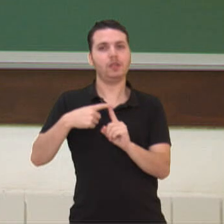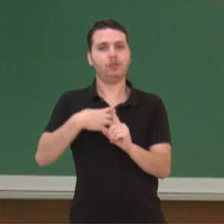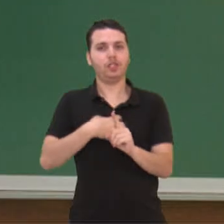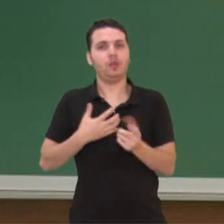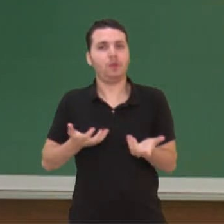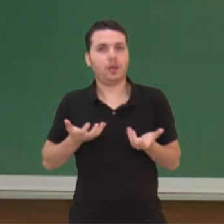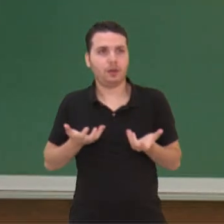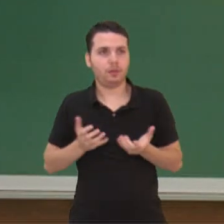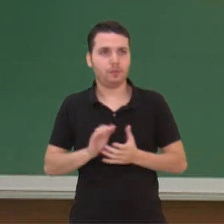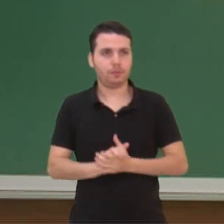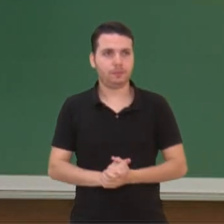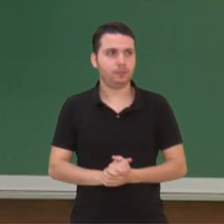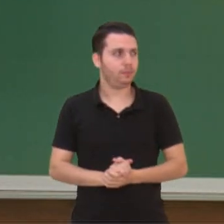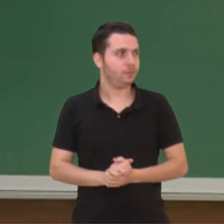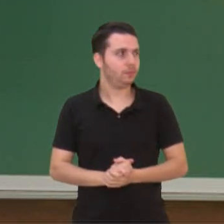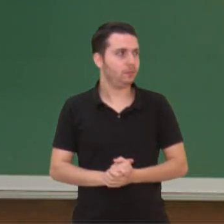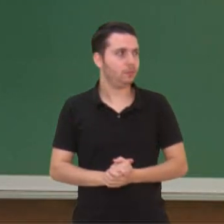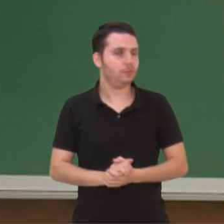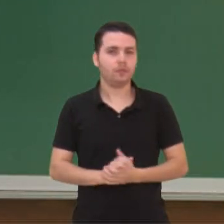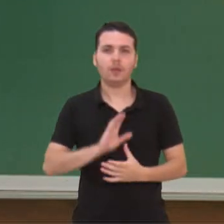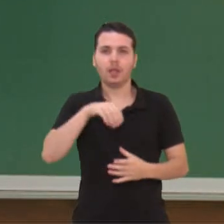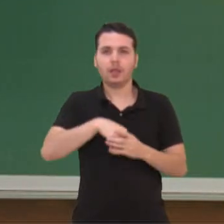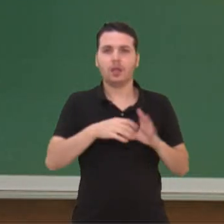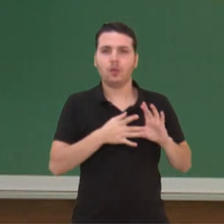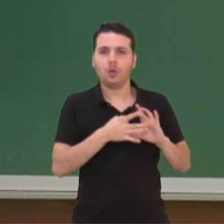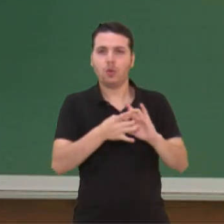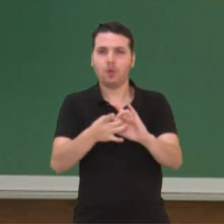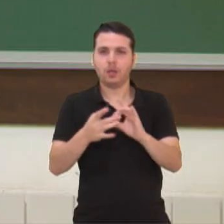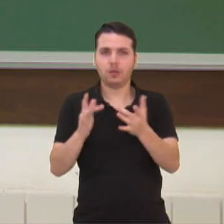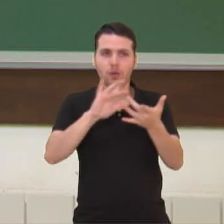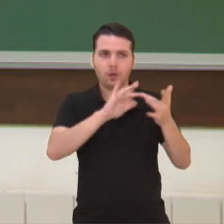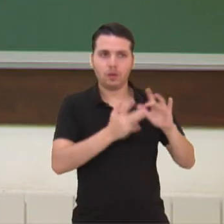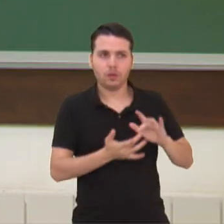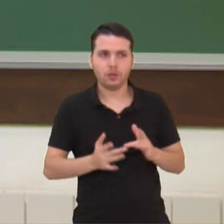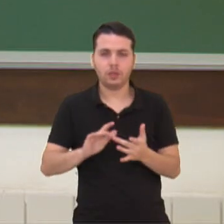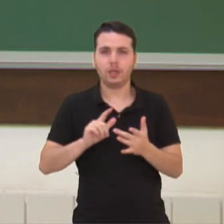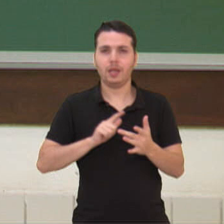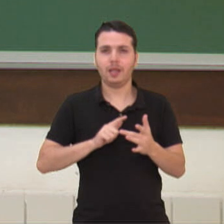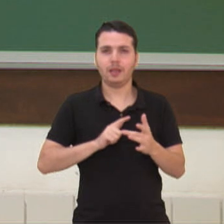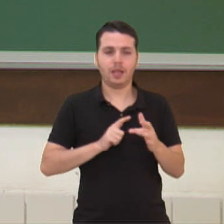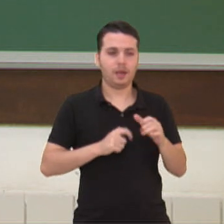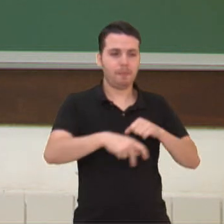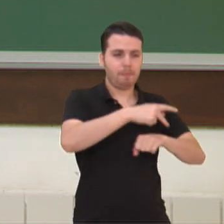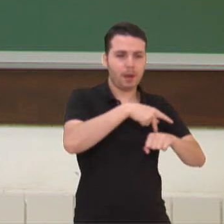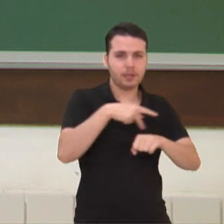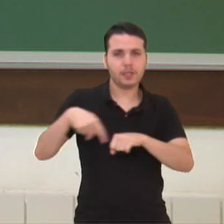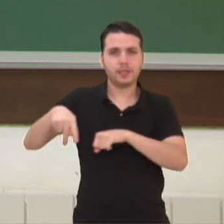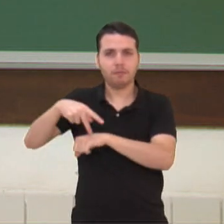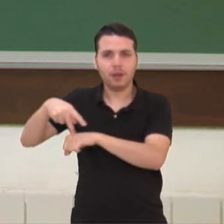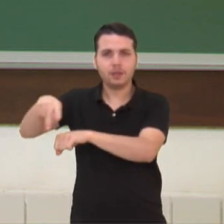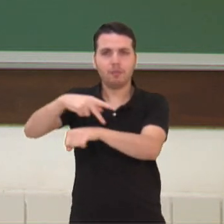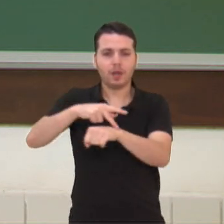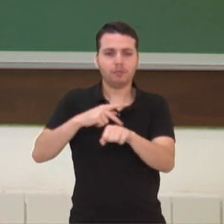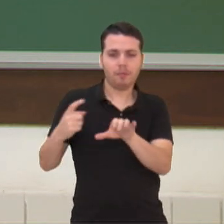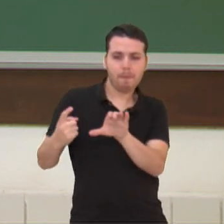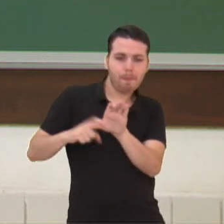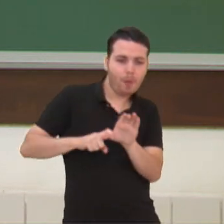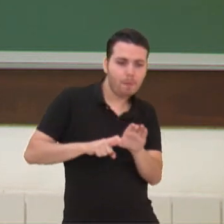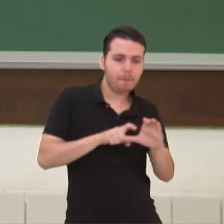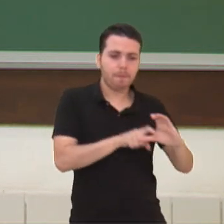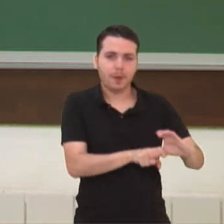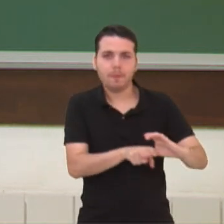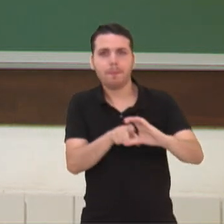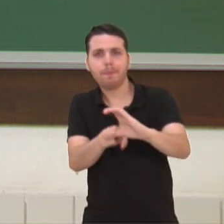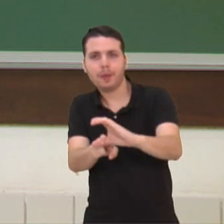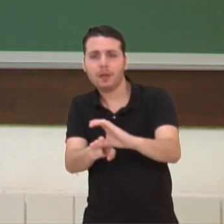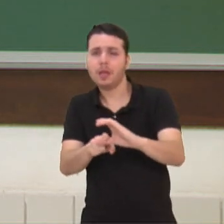E aí, dentro desse contexto de globalização, nós vimos que essa interdependência entre os países, né, ela é benéfica